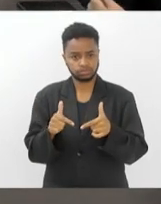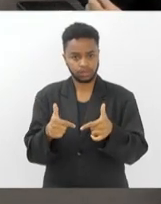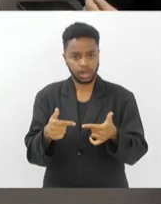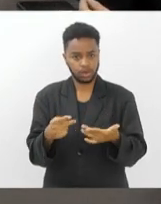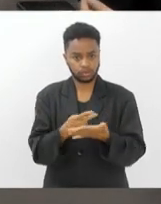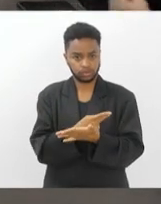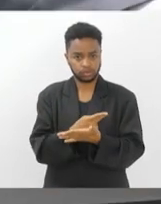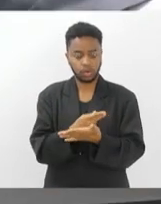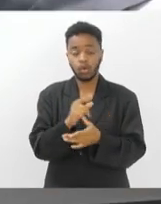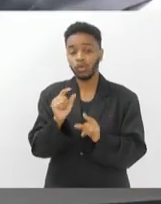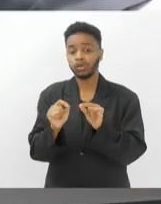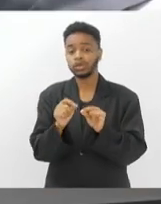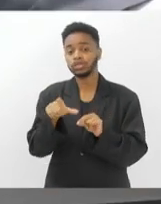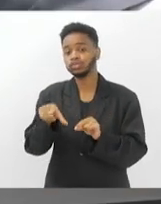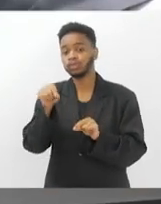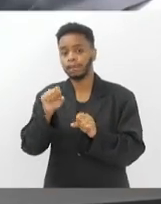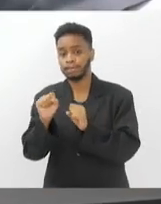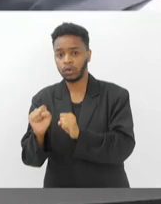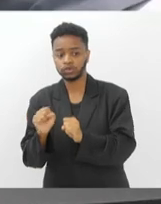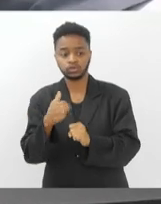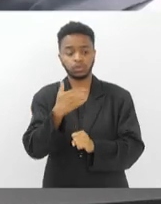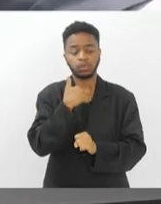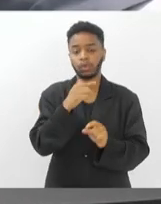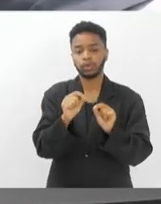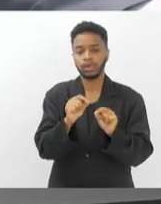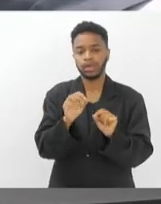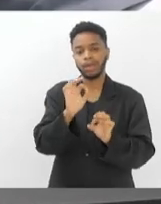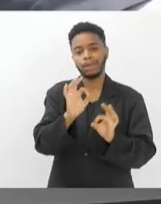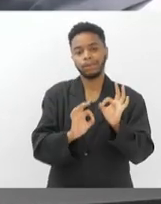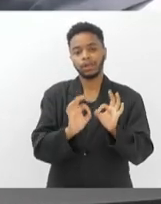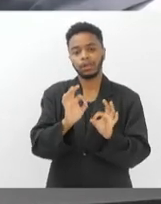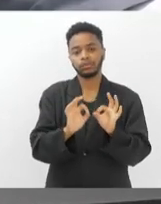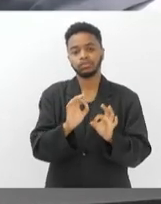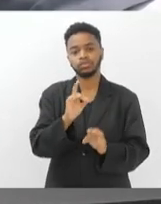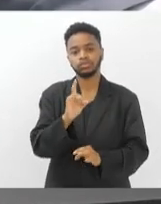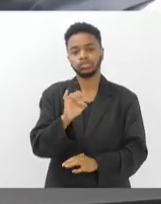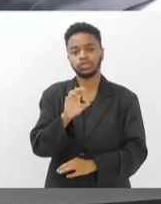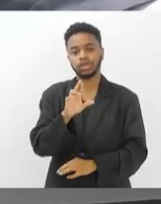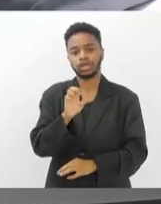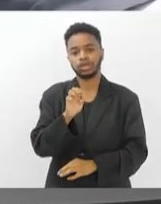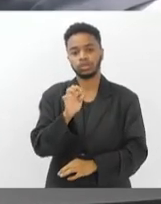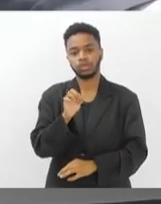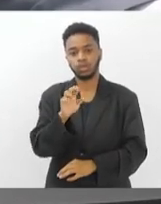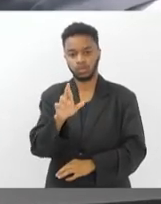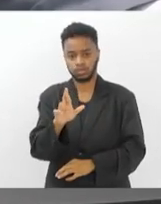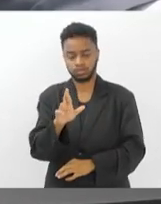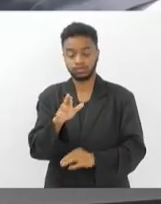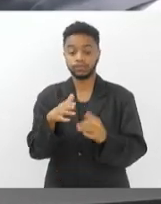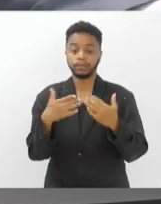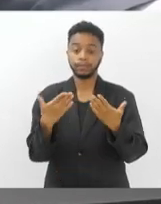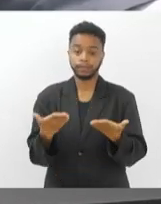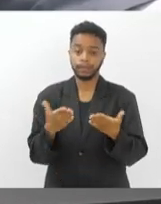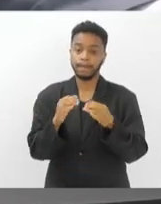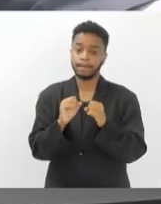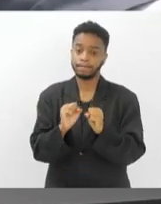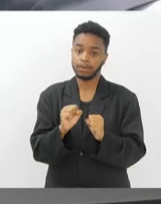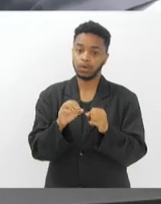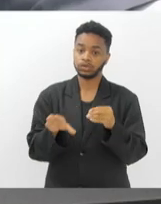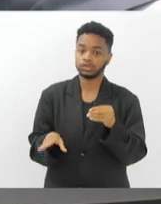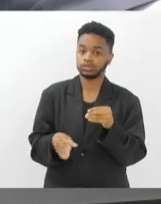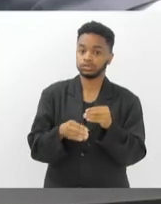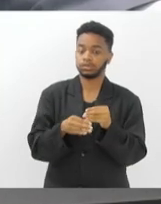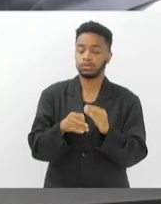quais podem e quais não podem? O plano diretor da APA. Então, acho que a gente poderia acrescentar no